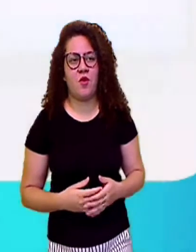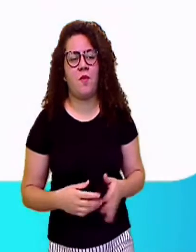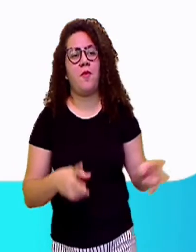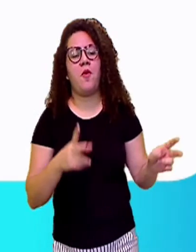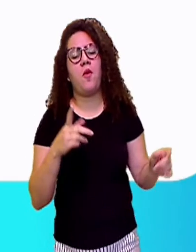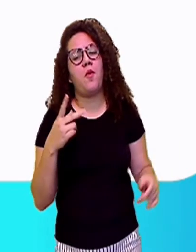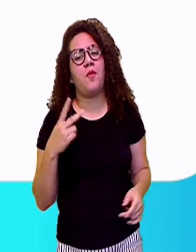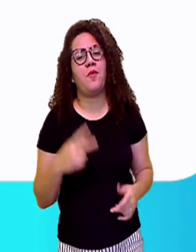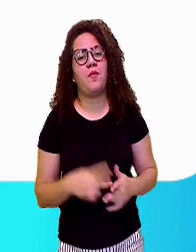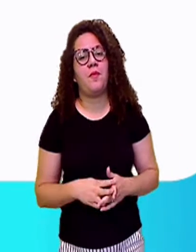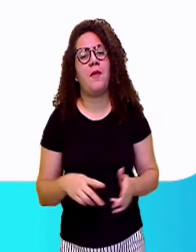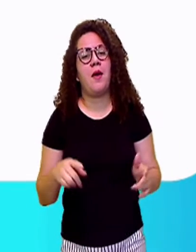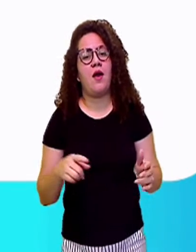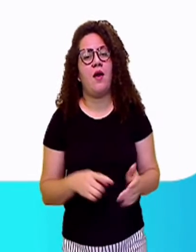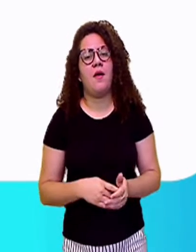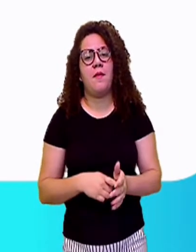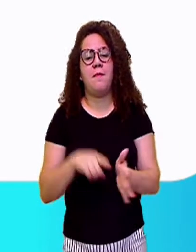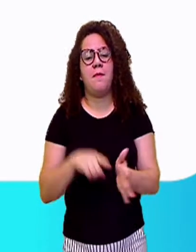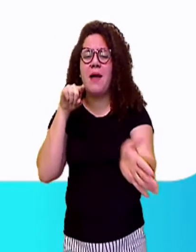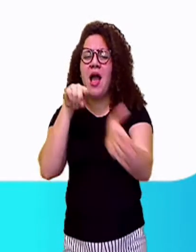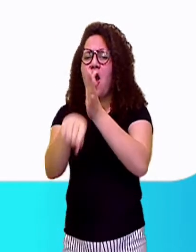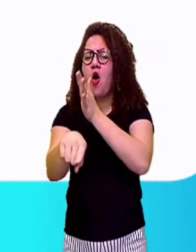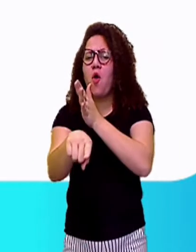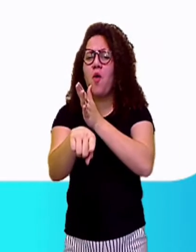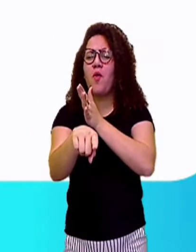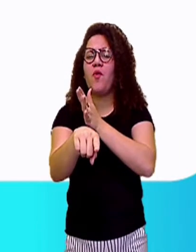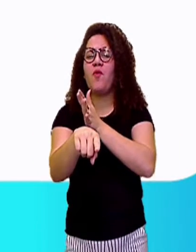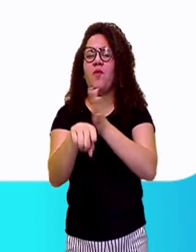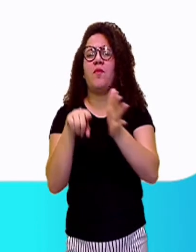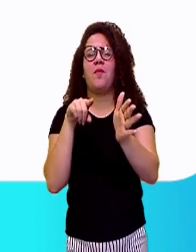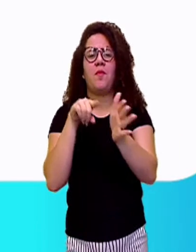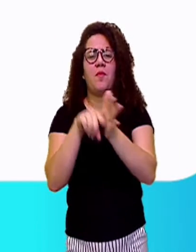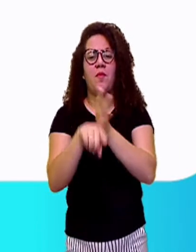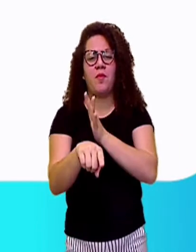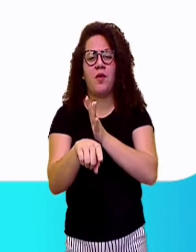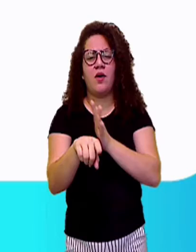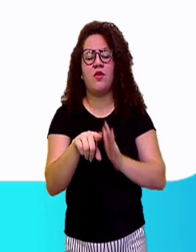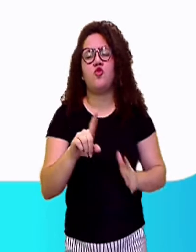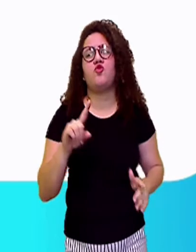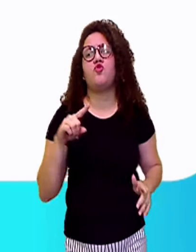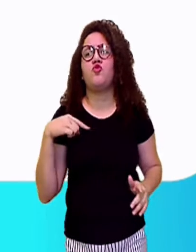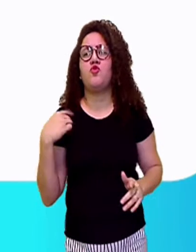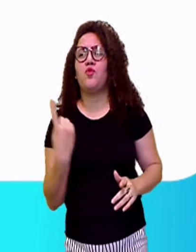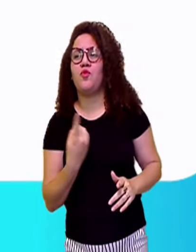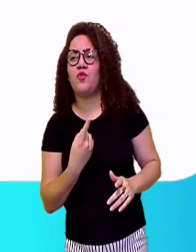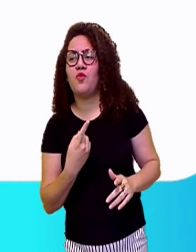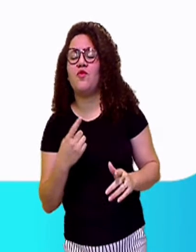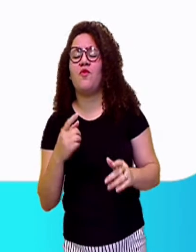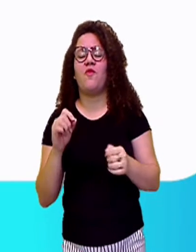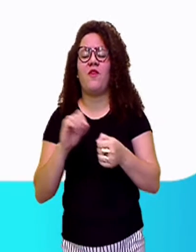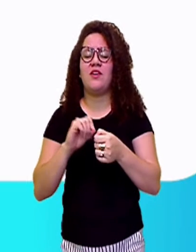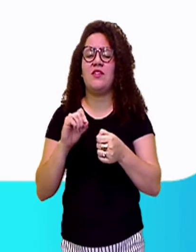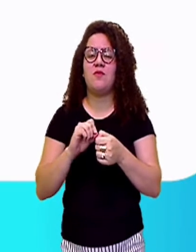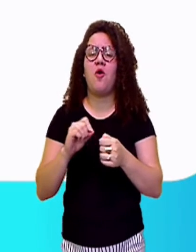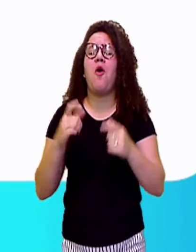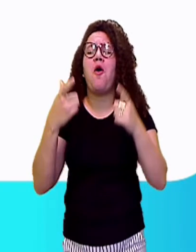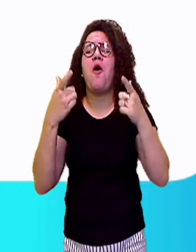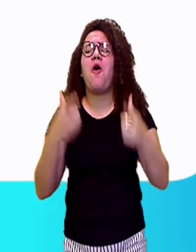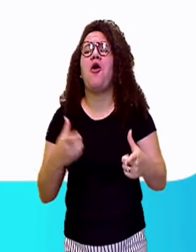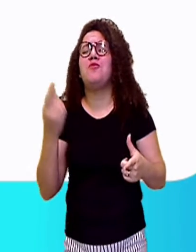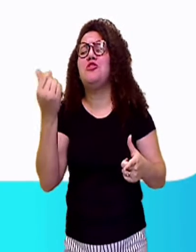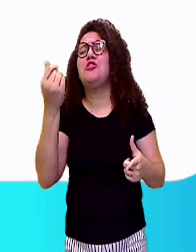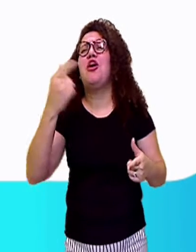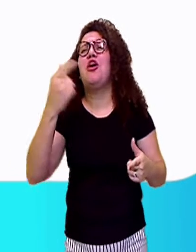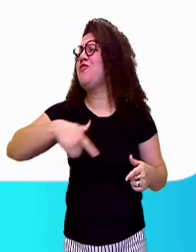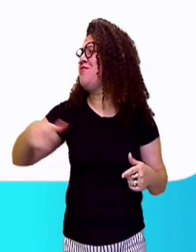Olha, uma pergunta, né? Até que todo mundo faz no dia a dia, né? Para onde foi meu